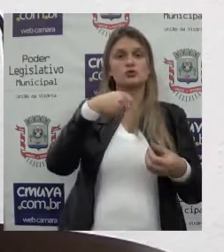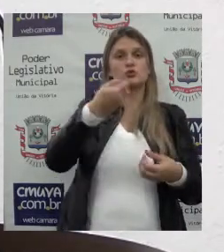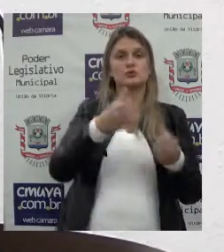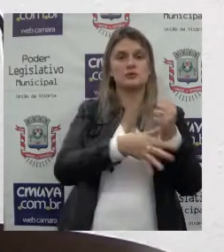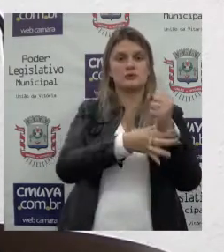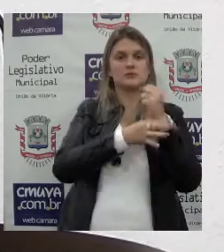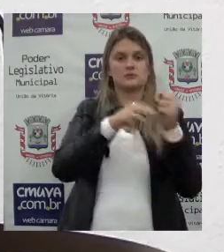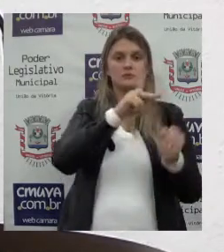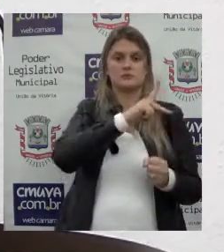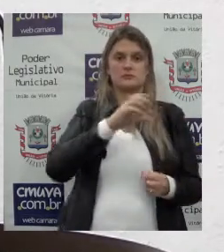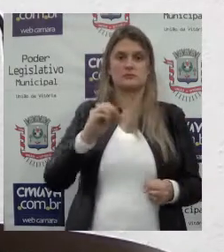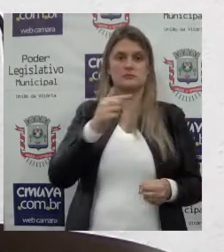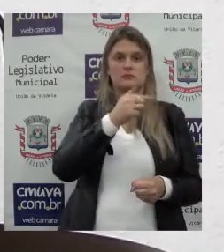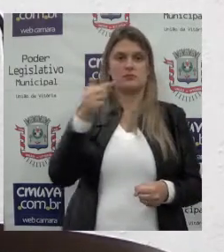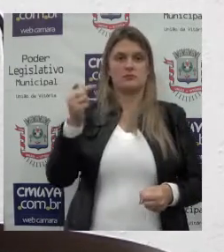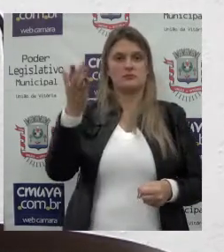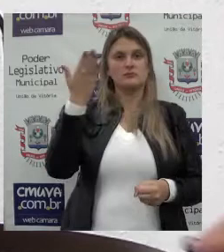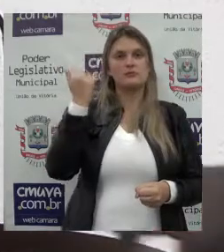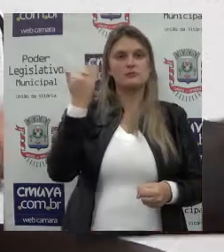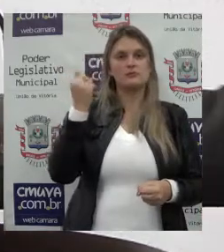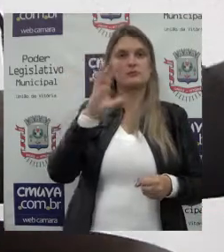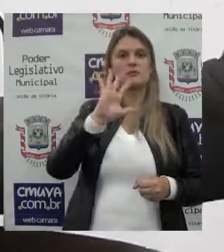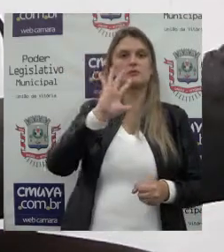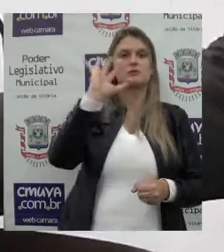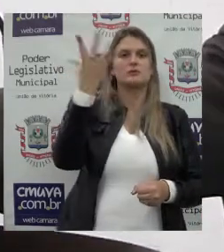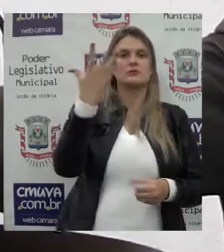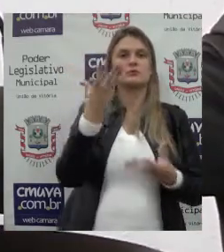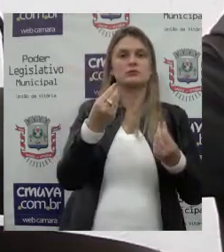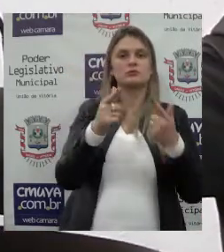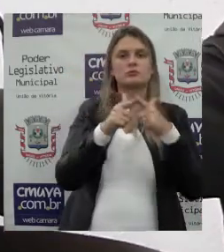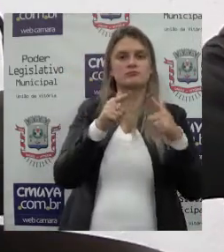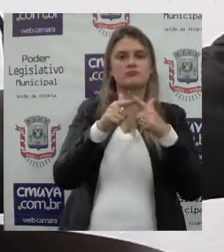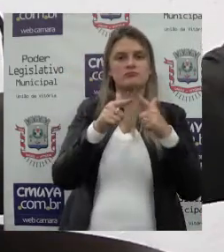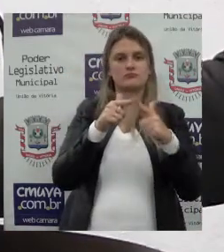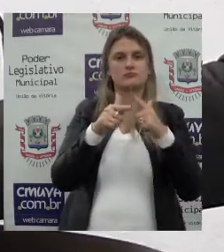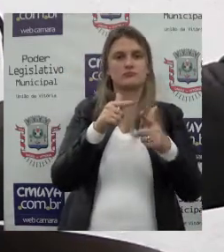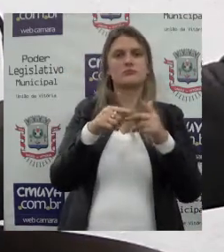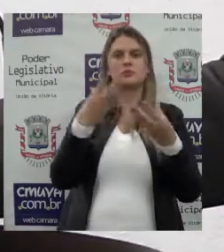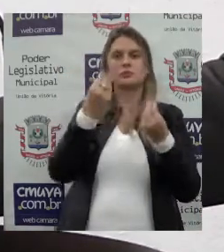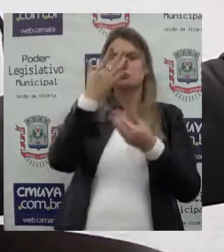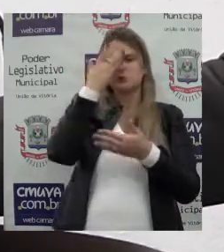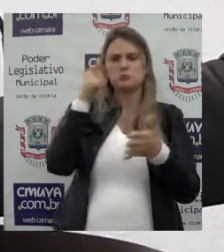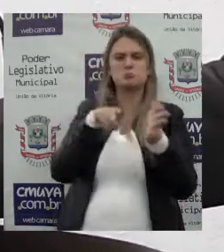A gente já está falando de segurança pública, né, desde semana passada, que fomos alvos de